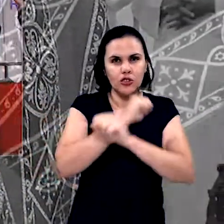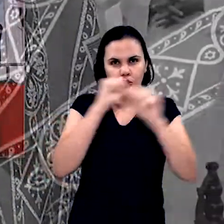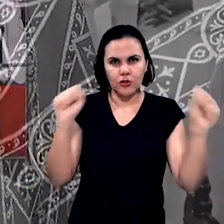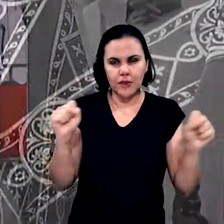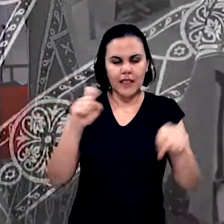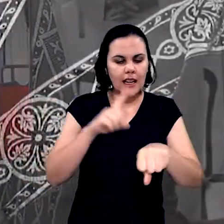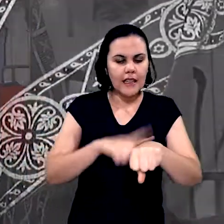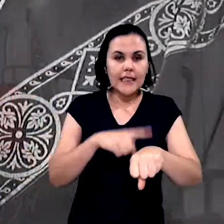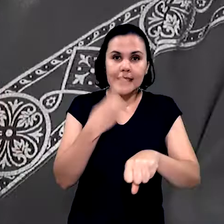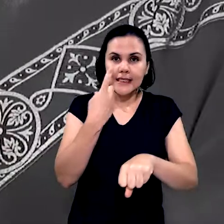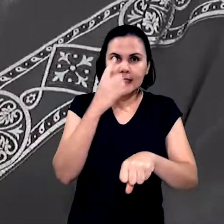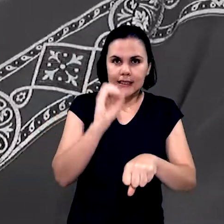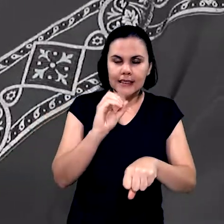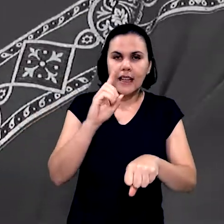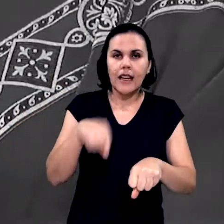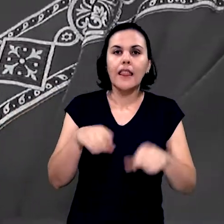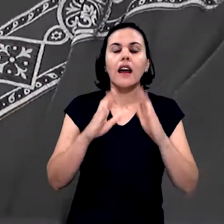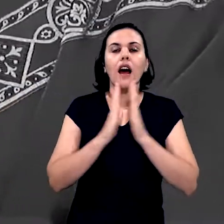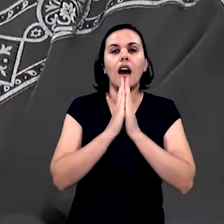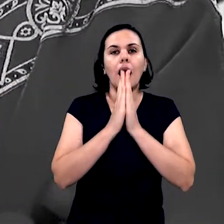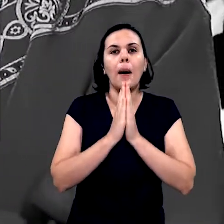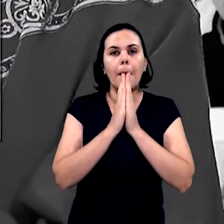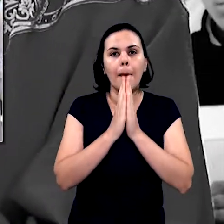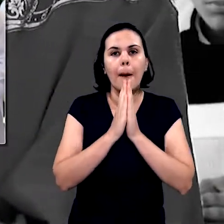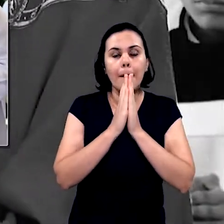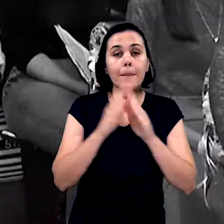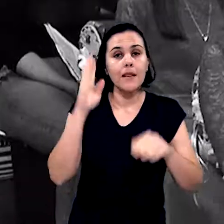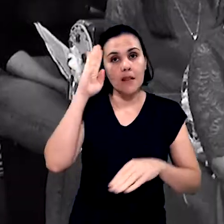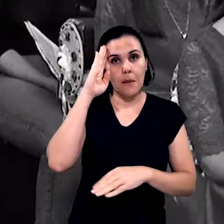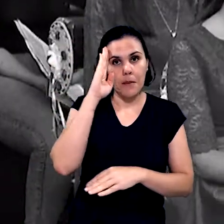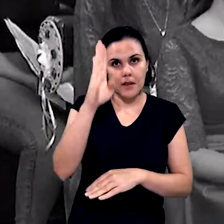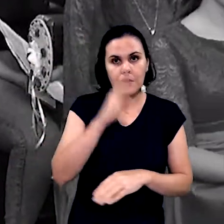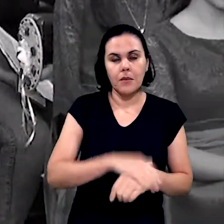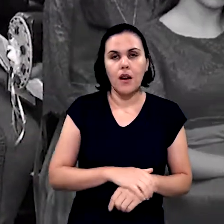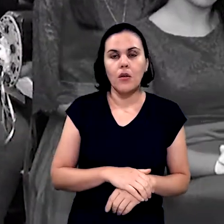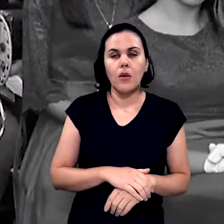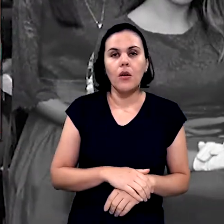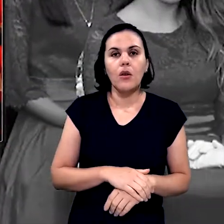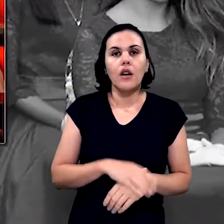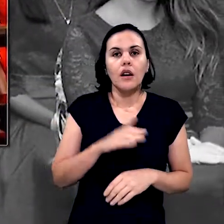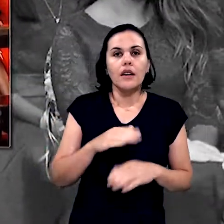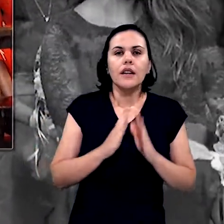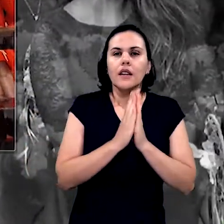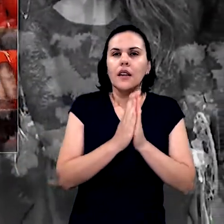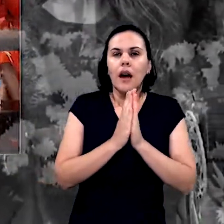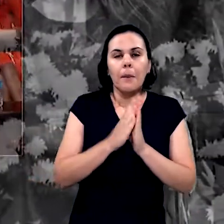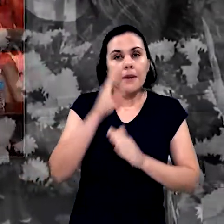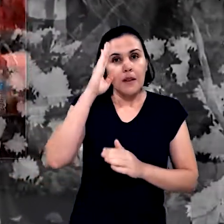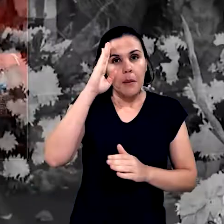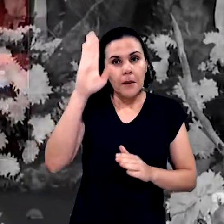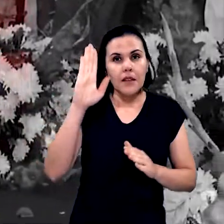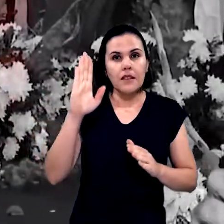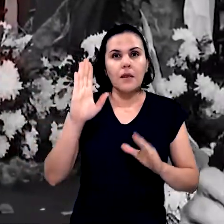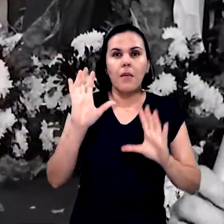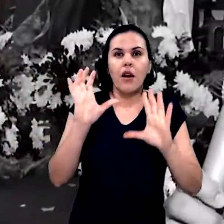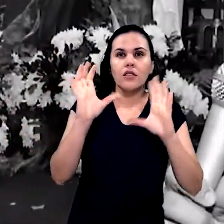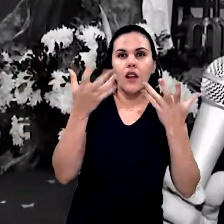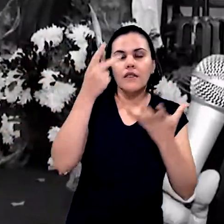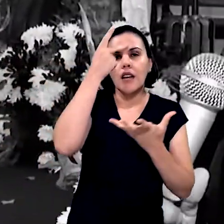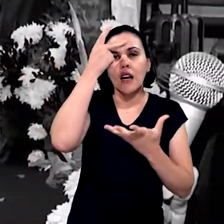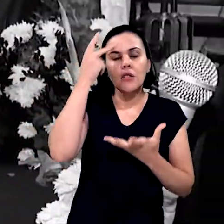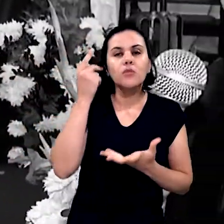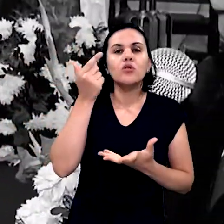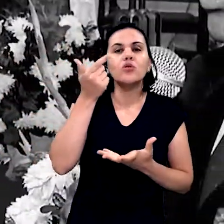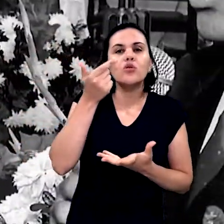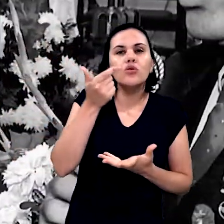parte da manhã, às 10 horas da manhã, a missa solene. A missa principal da festa, onde